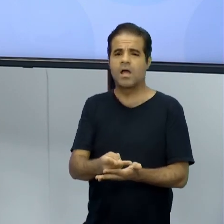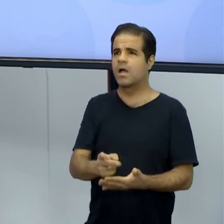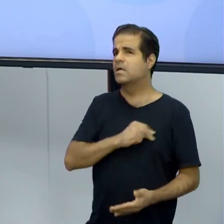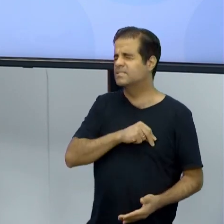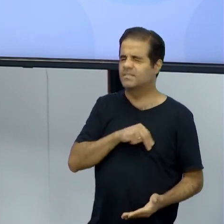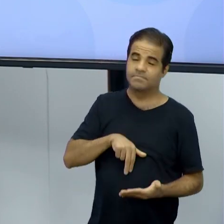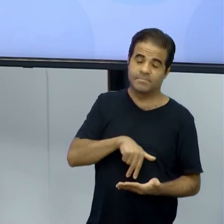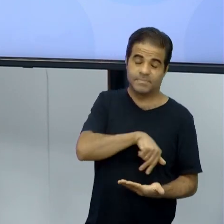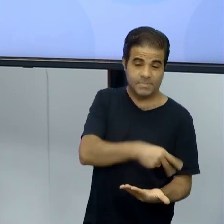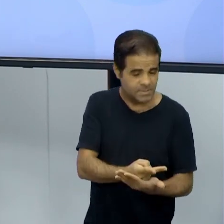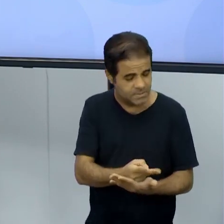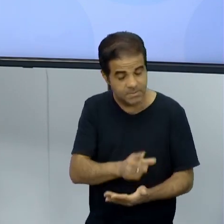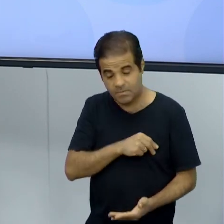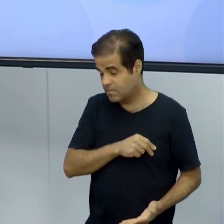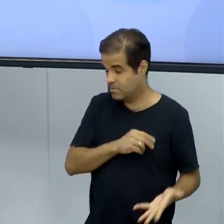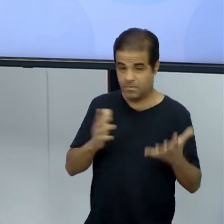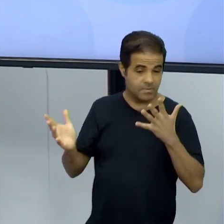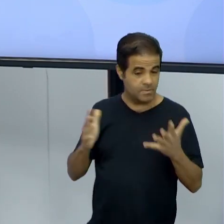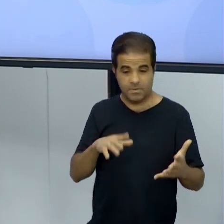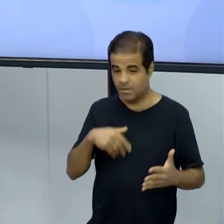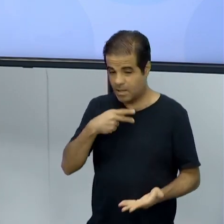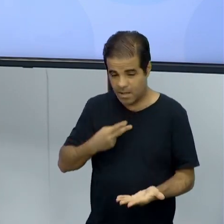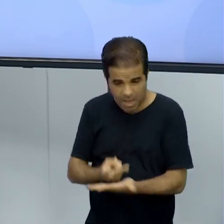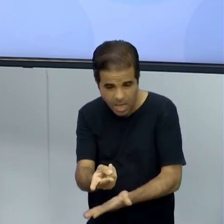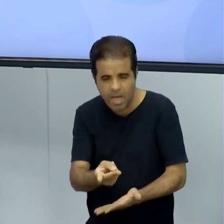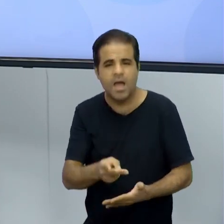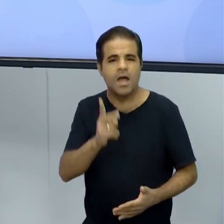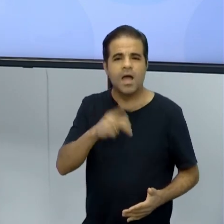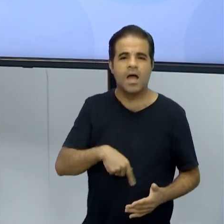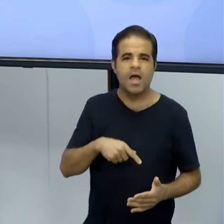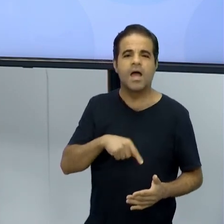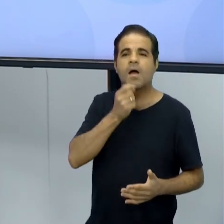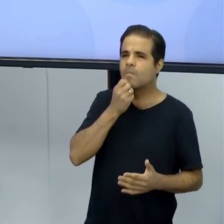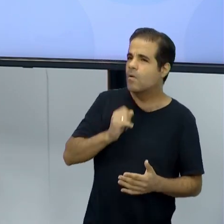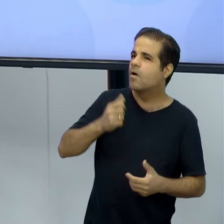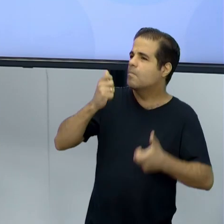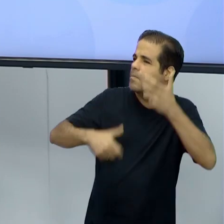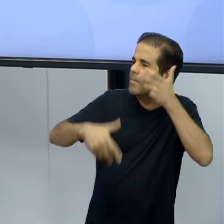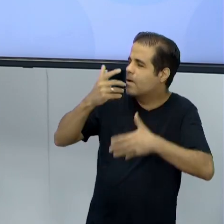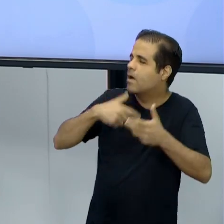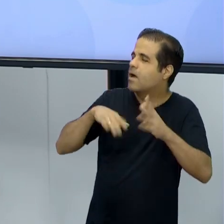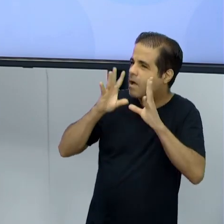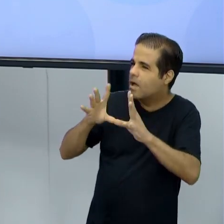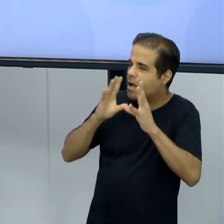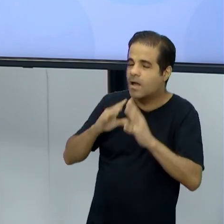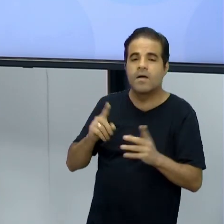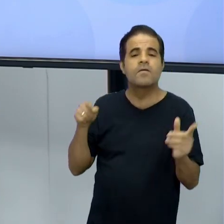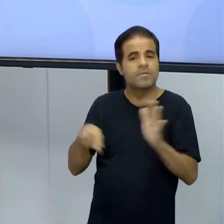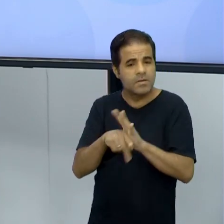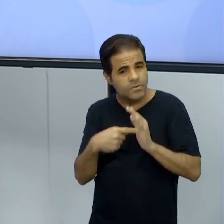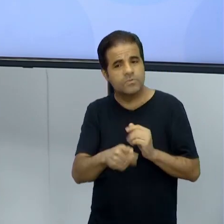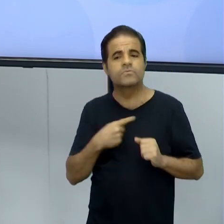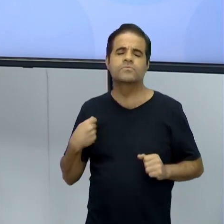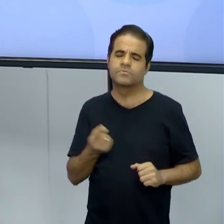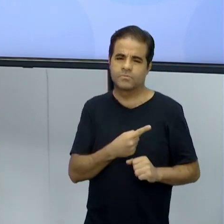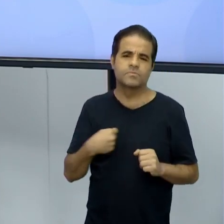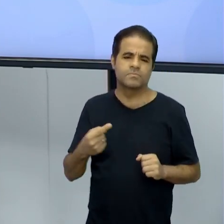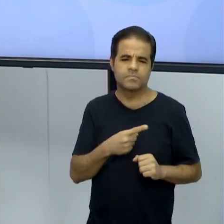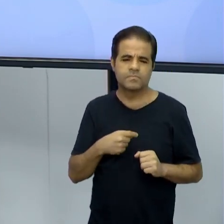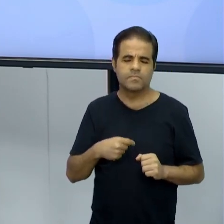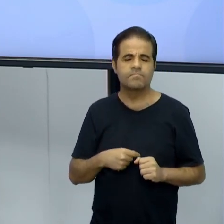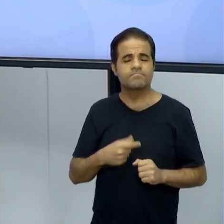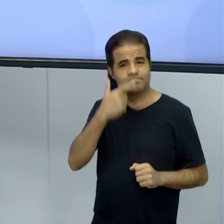Gente, tropecei, nossa, deu uns tabaques no chão, caramba. É tão bom de contar, é tão bom de ouvir. Então, faz parte do